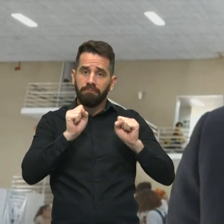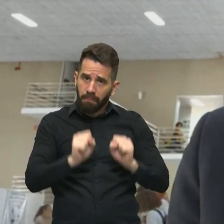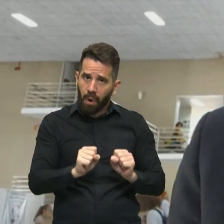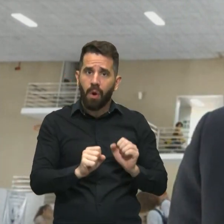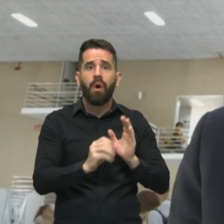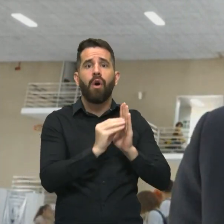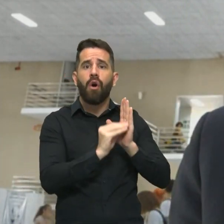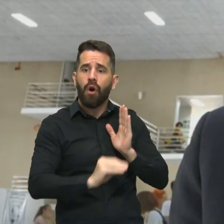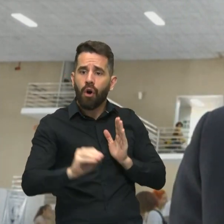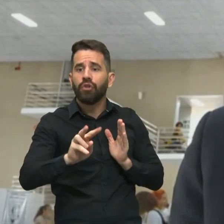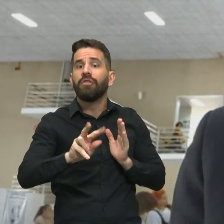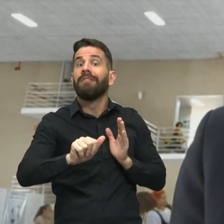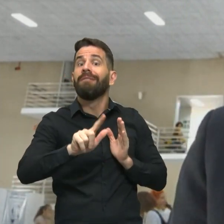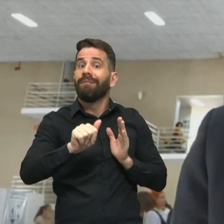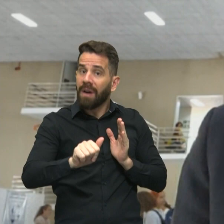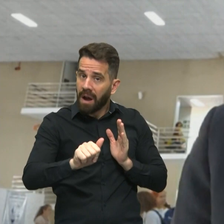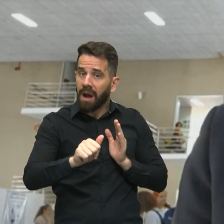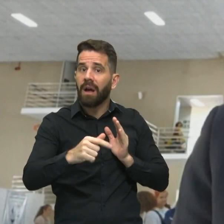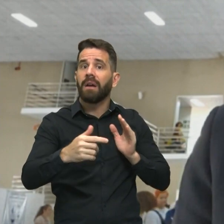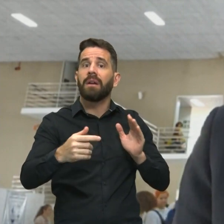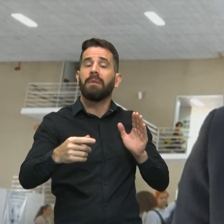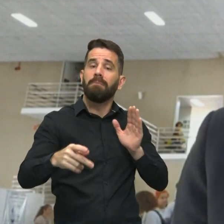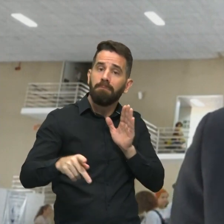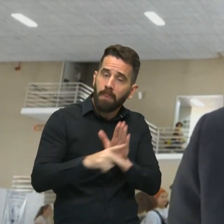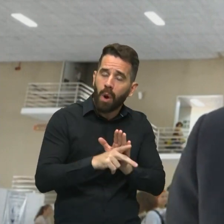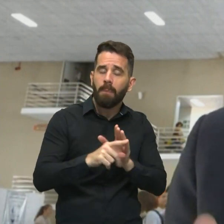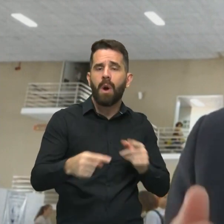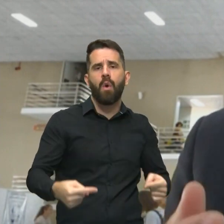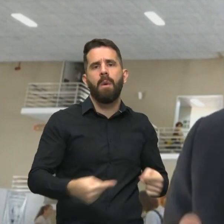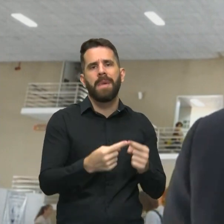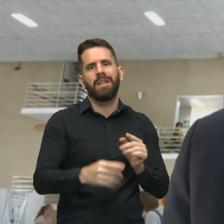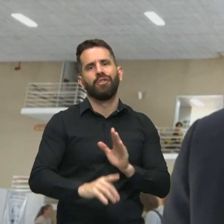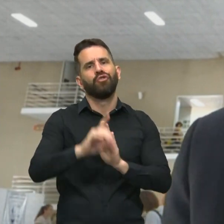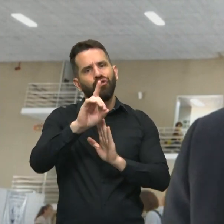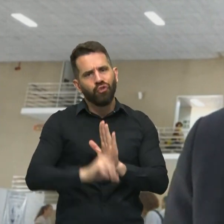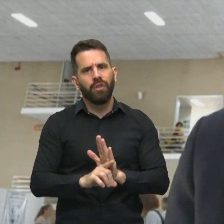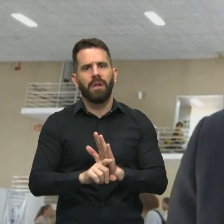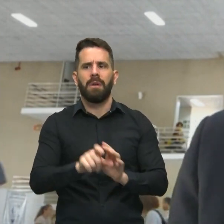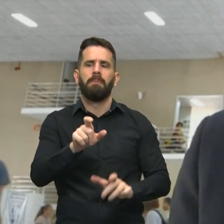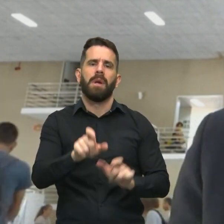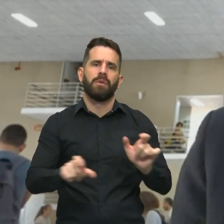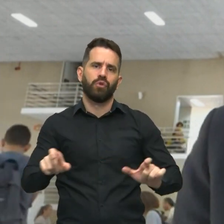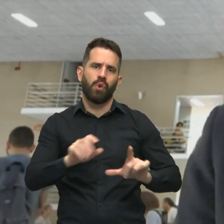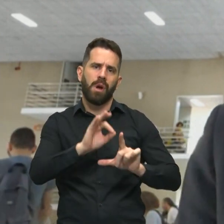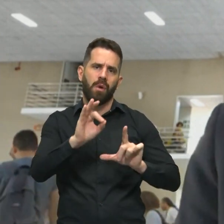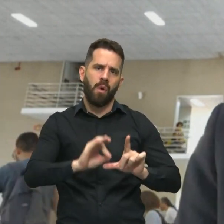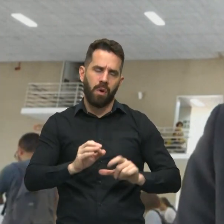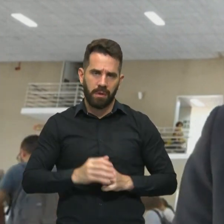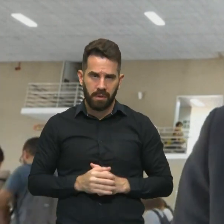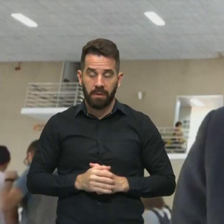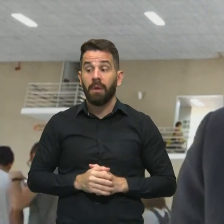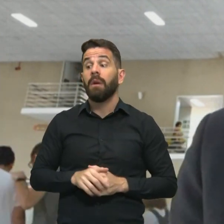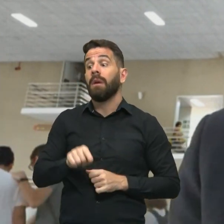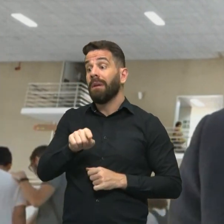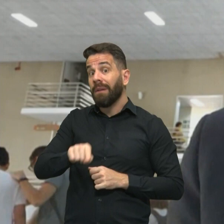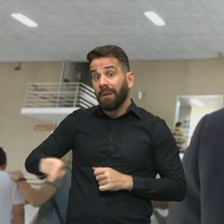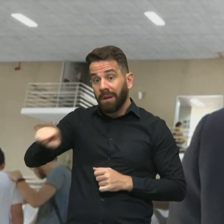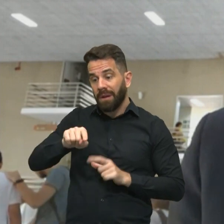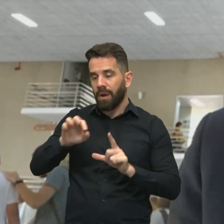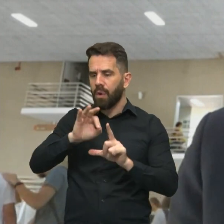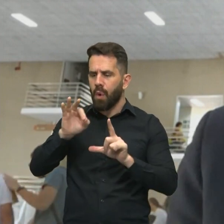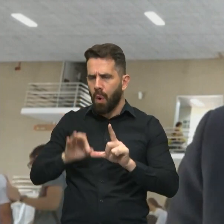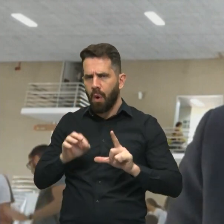para quem é de direito, né? E aí sim, uma vez aquele estudante que tem um perfil de cota e ele vem para a universidade, ele tem